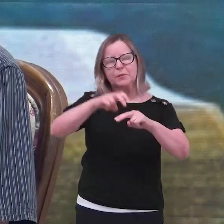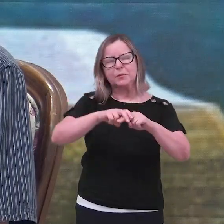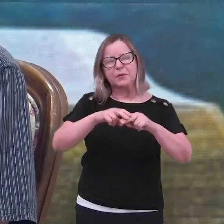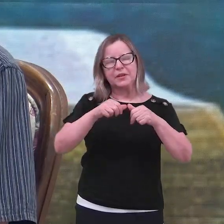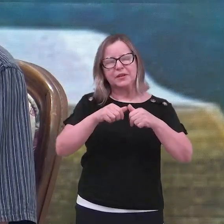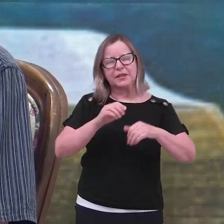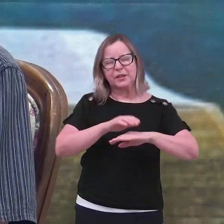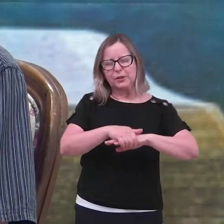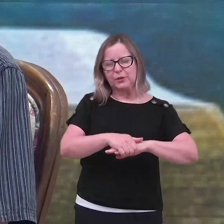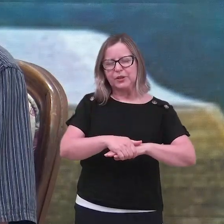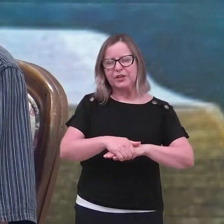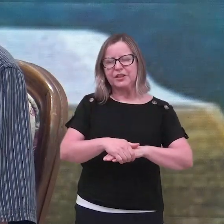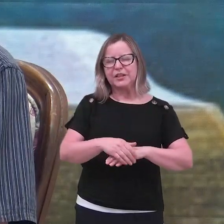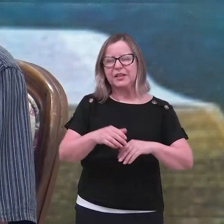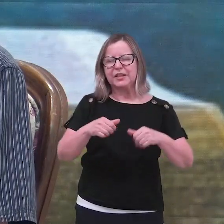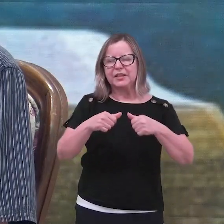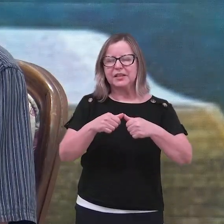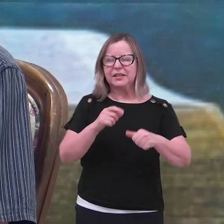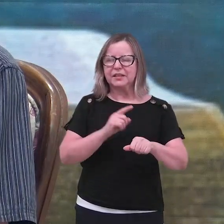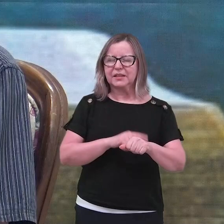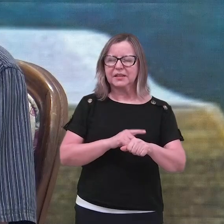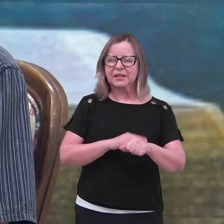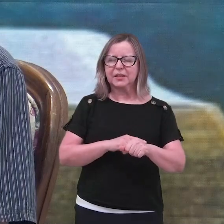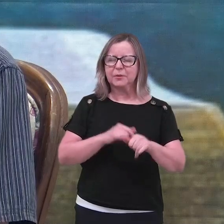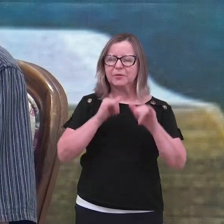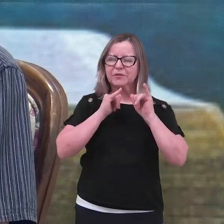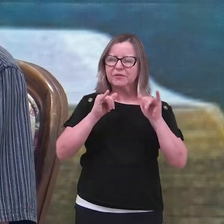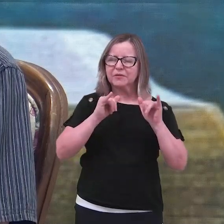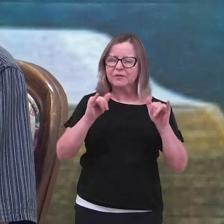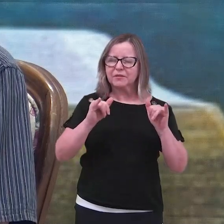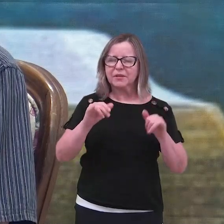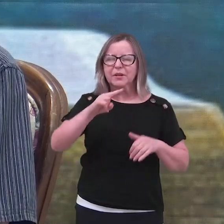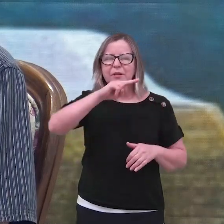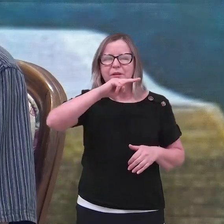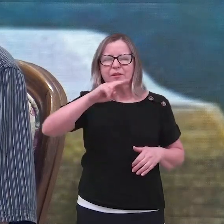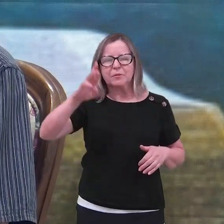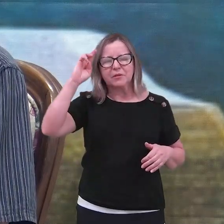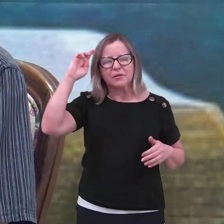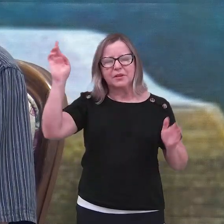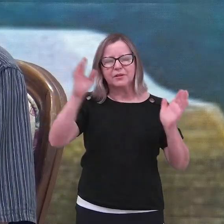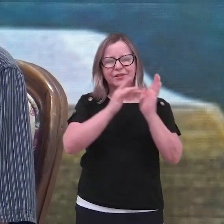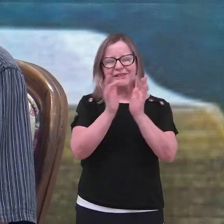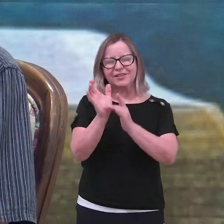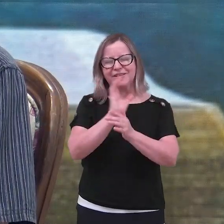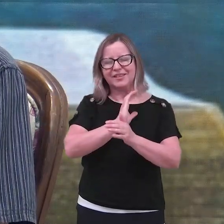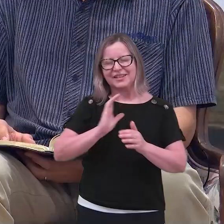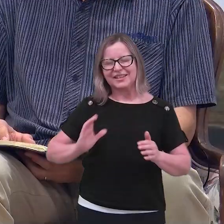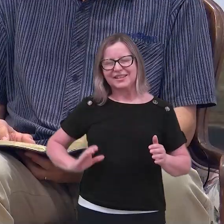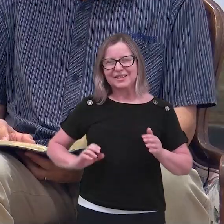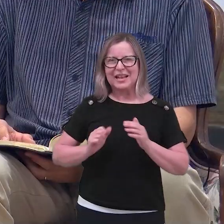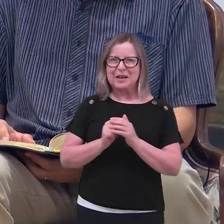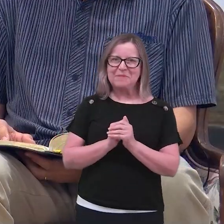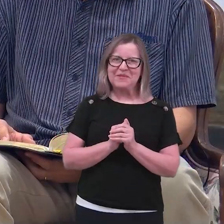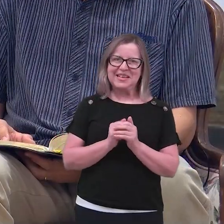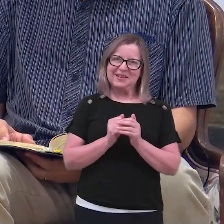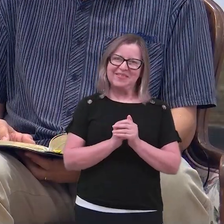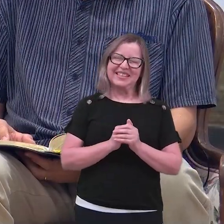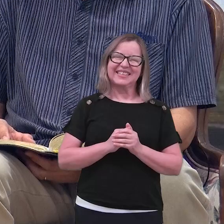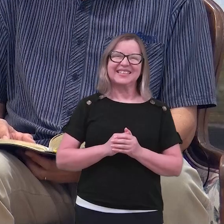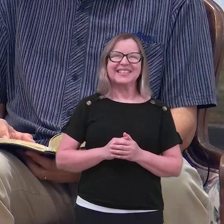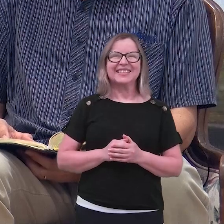e por mais essa oportunidade que temos de transmitir em nome do Senhor Jesus Cristo. Amém. Amém.